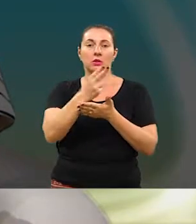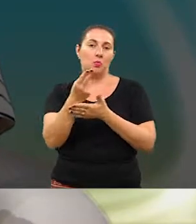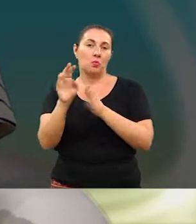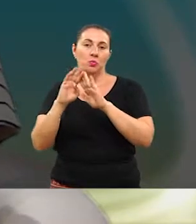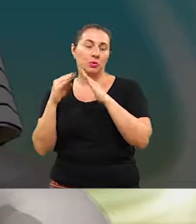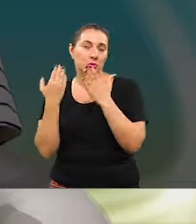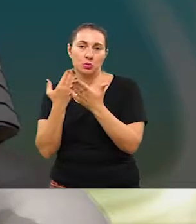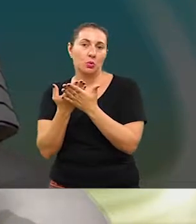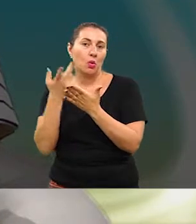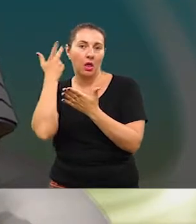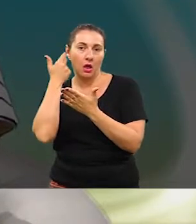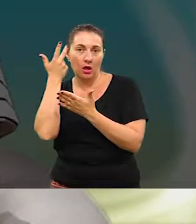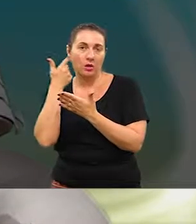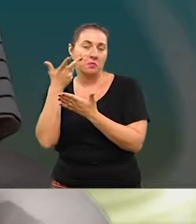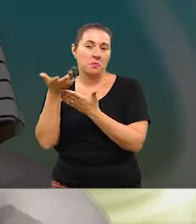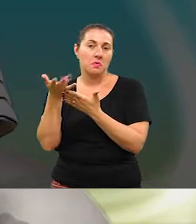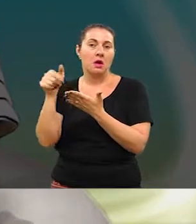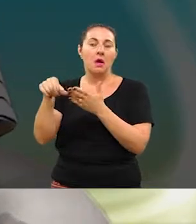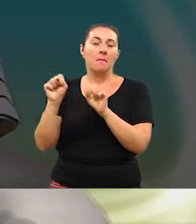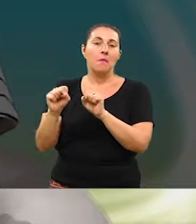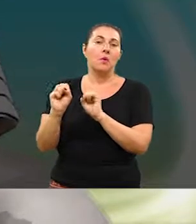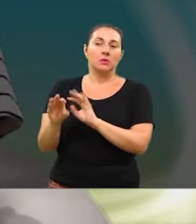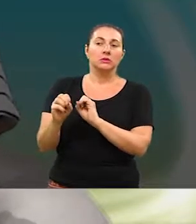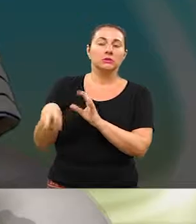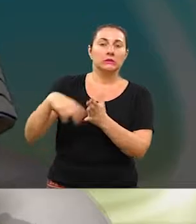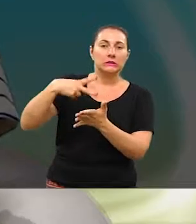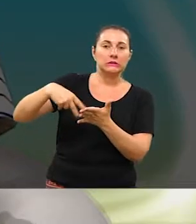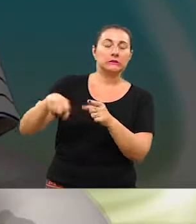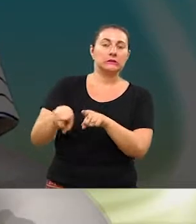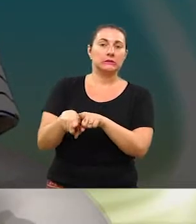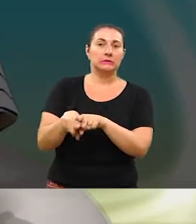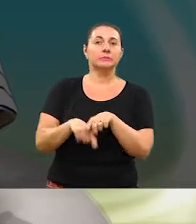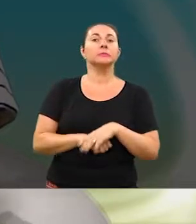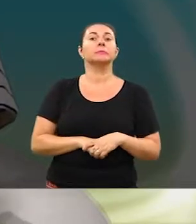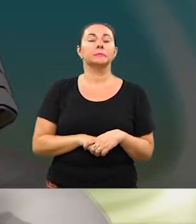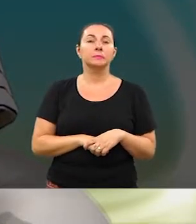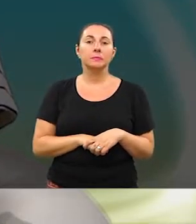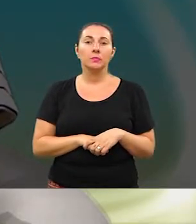escolas de ensino fundamental e médio também, né?